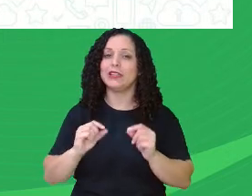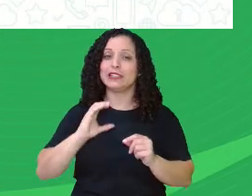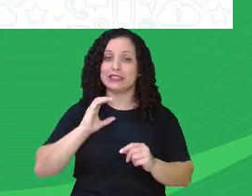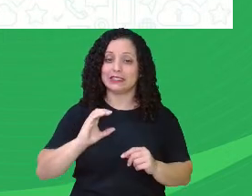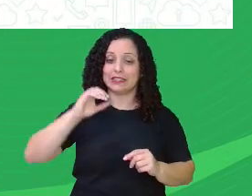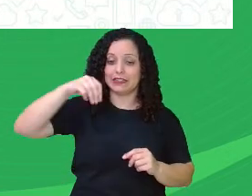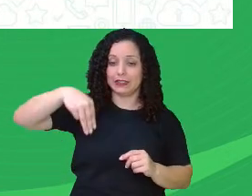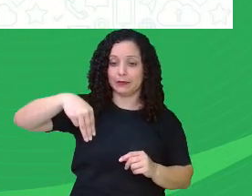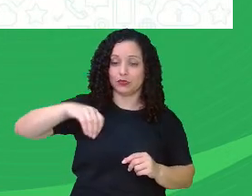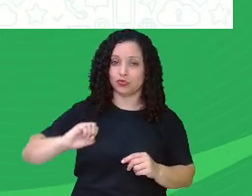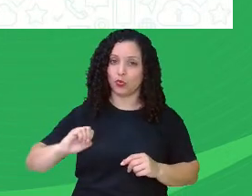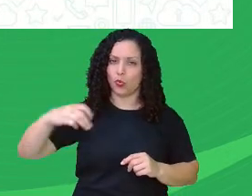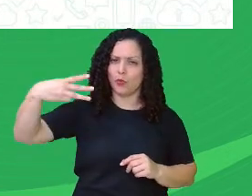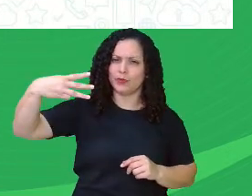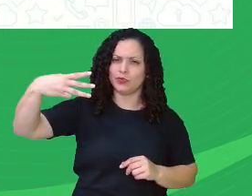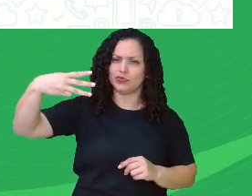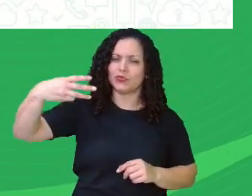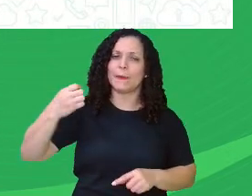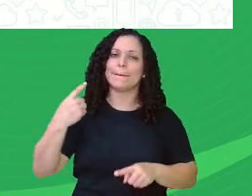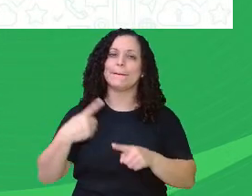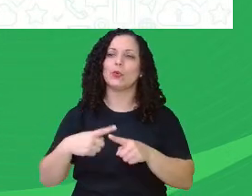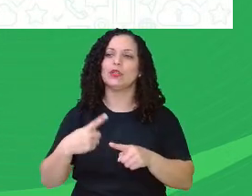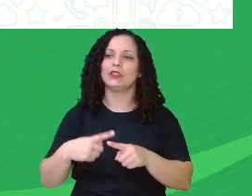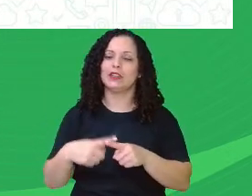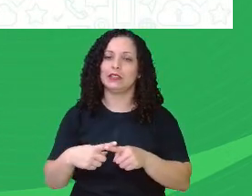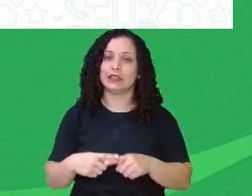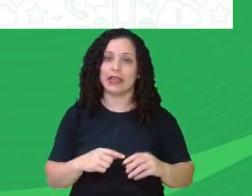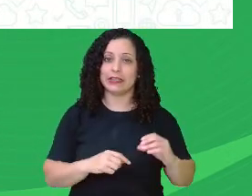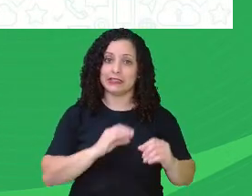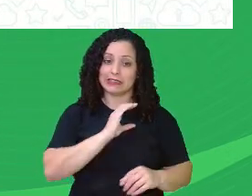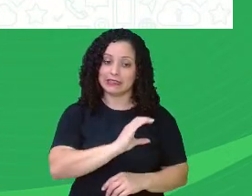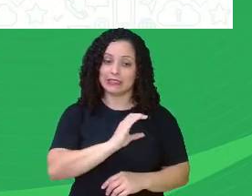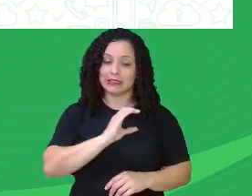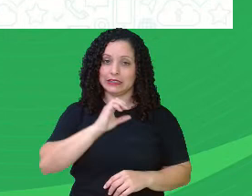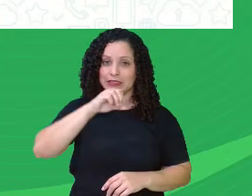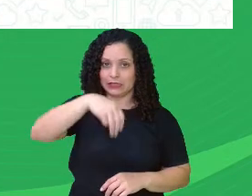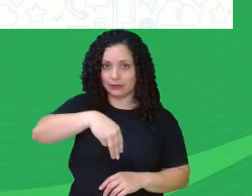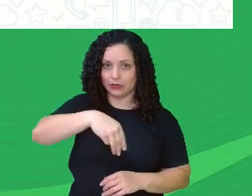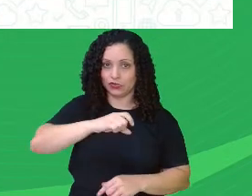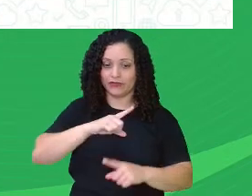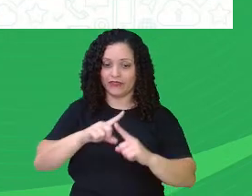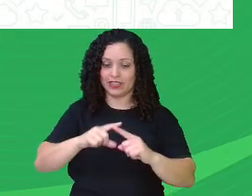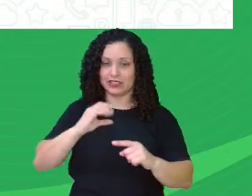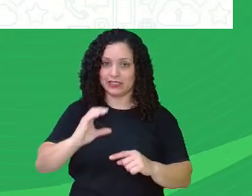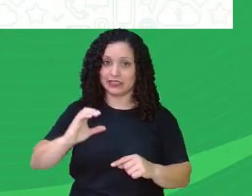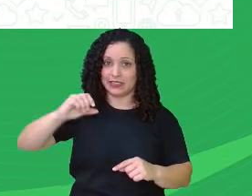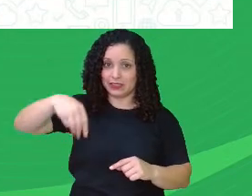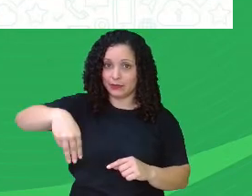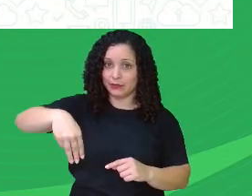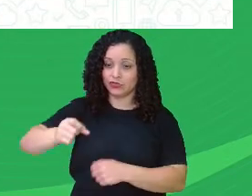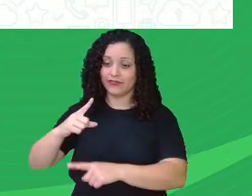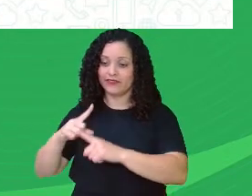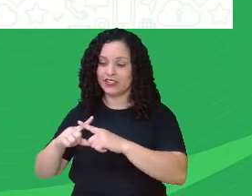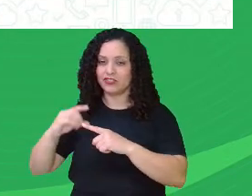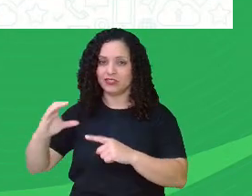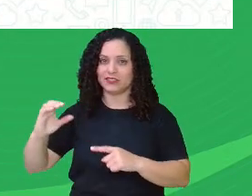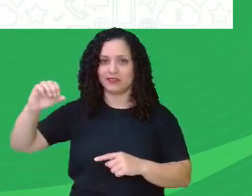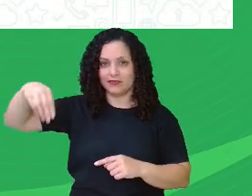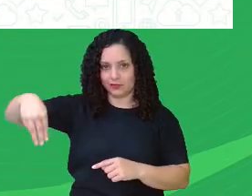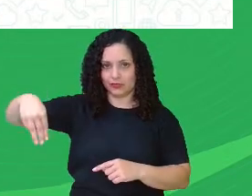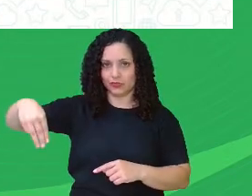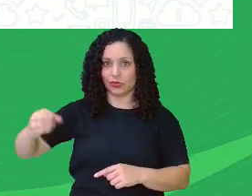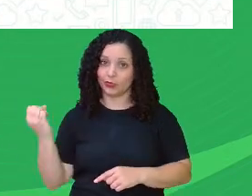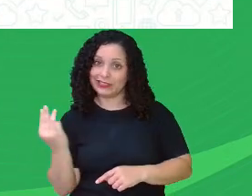centímetros cúbicos. Por quê, Ricardinho? Porque é centímetro vezes centímetro vezes centímetro, centímetros cúbicos. Se fosse metros,